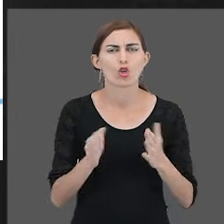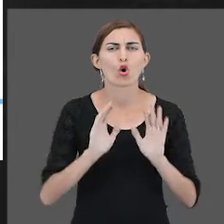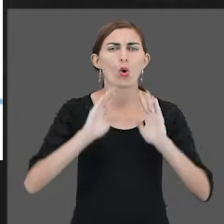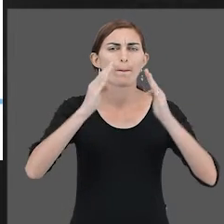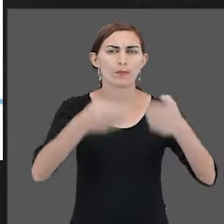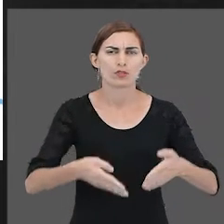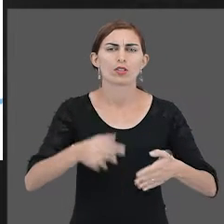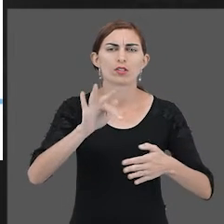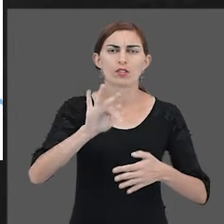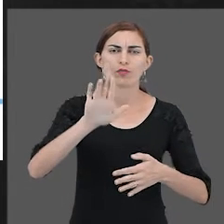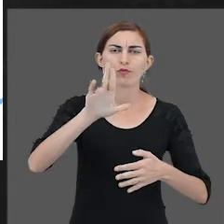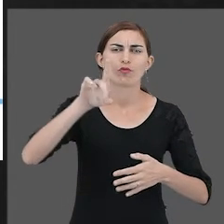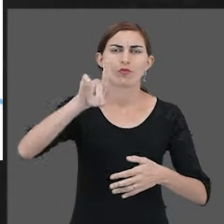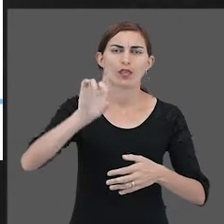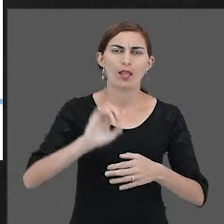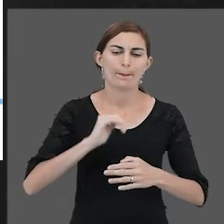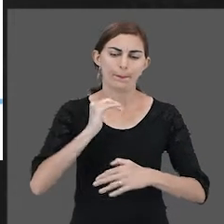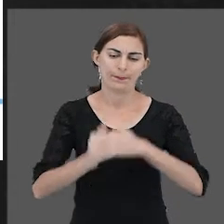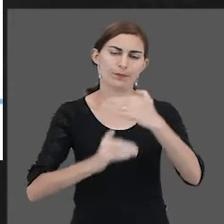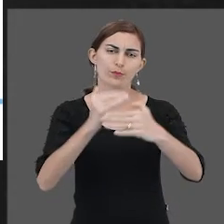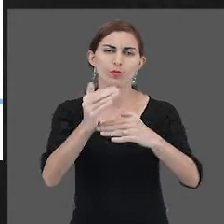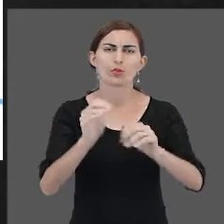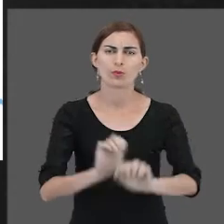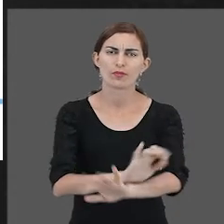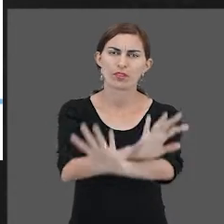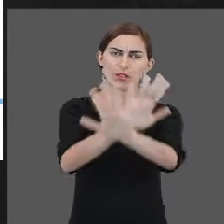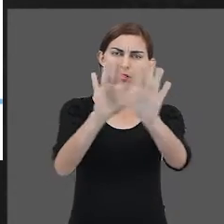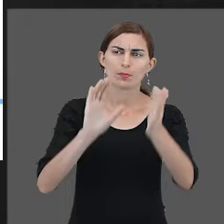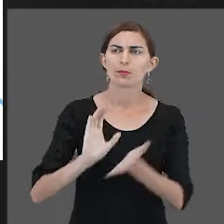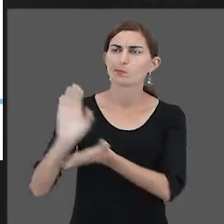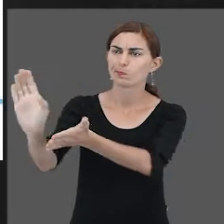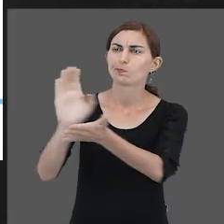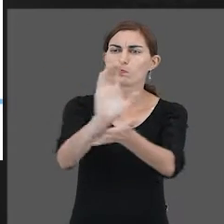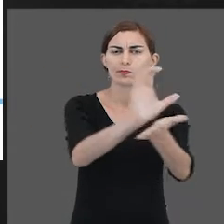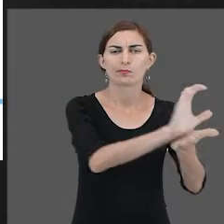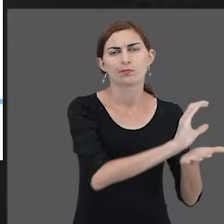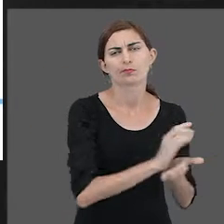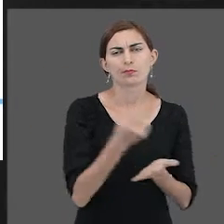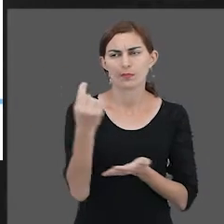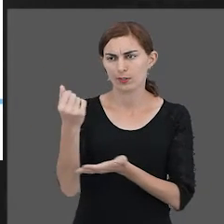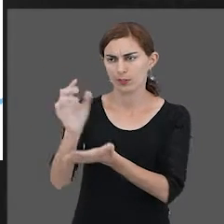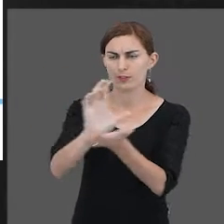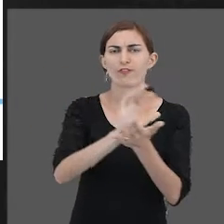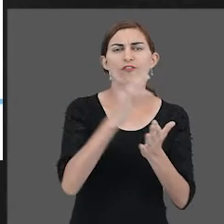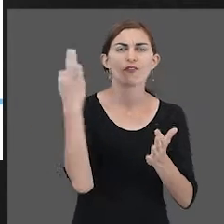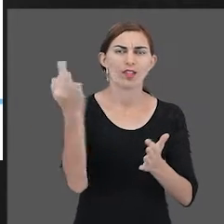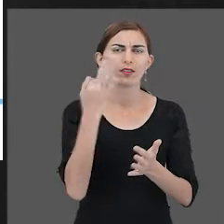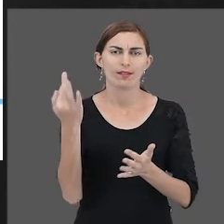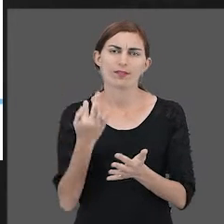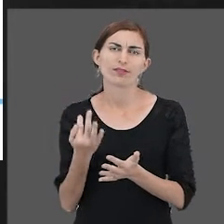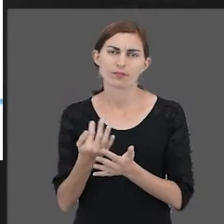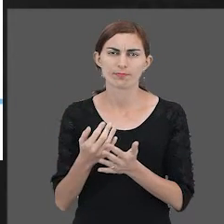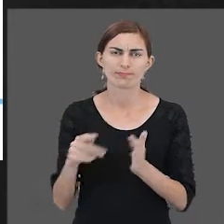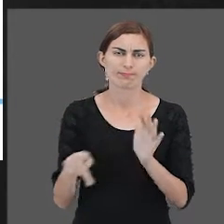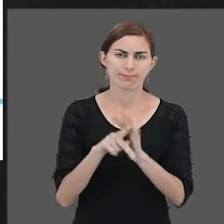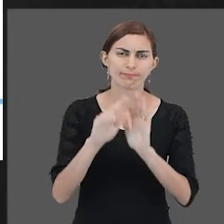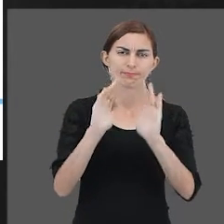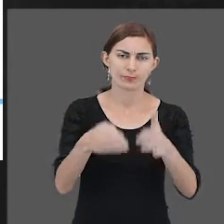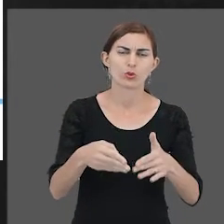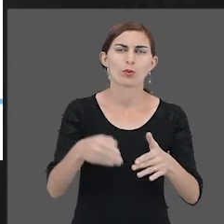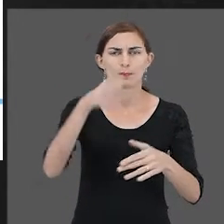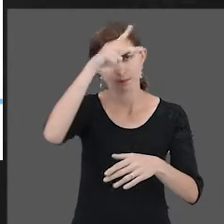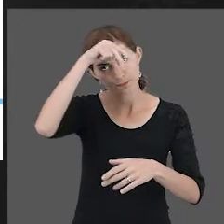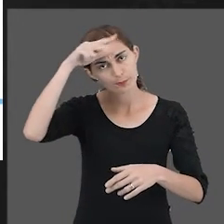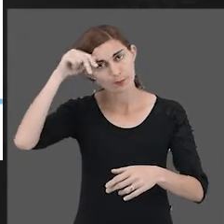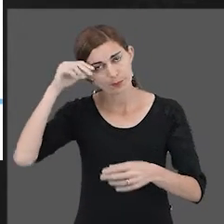objetivo do Fundeb: promover uma ampla redistribuição de recursos entre os entes federados, mais especificamente